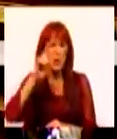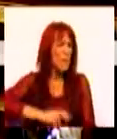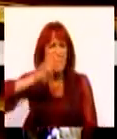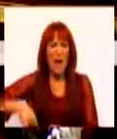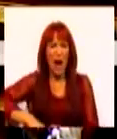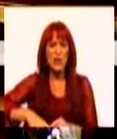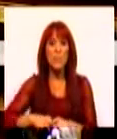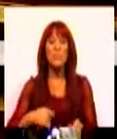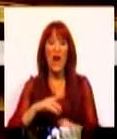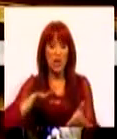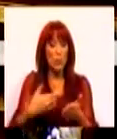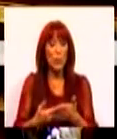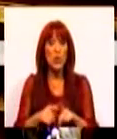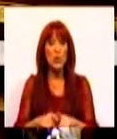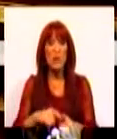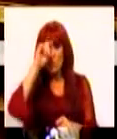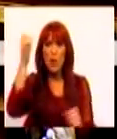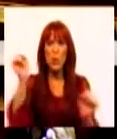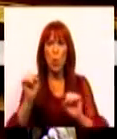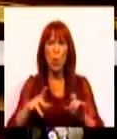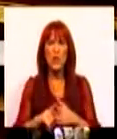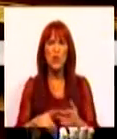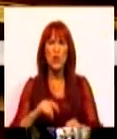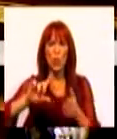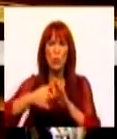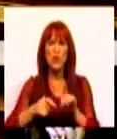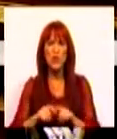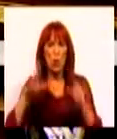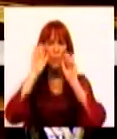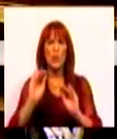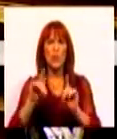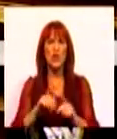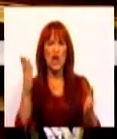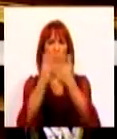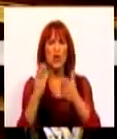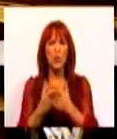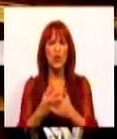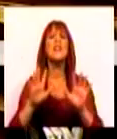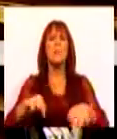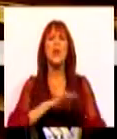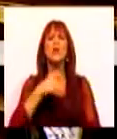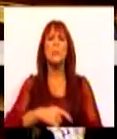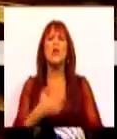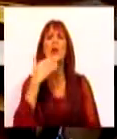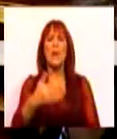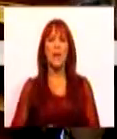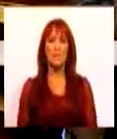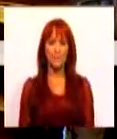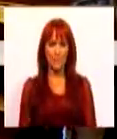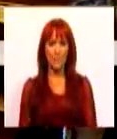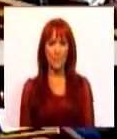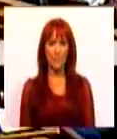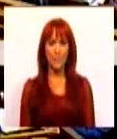milhares, estas propostas são desrespeitar os projetos pedagógicos das escolas. Termino, Sr. Presidente. Muito obrigado.